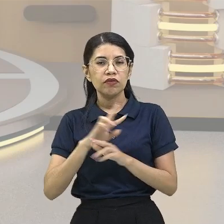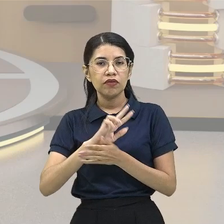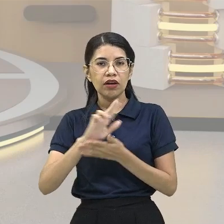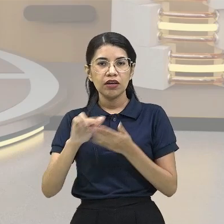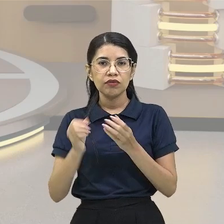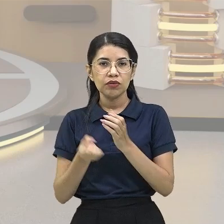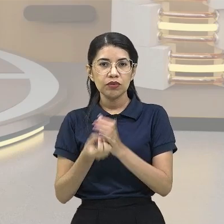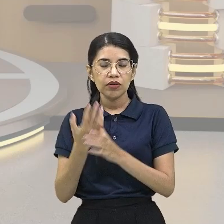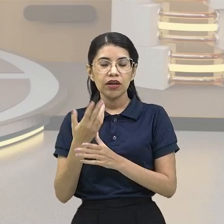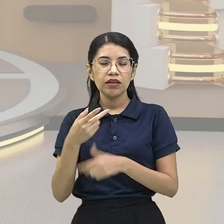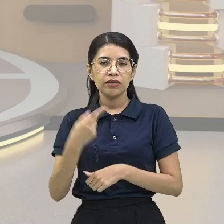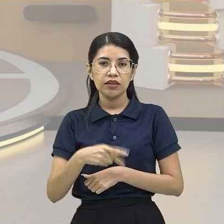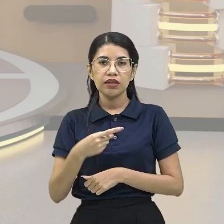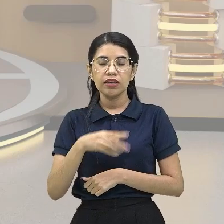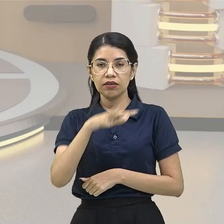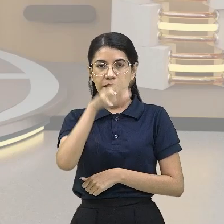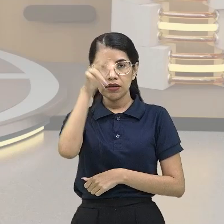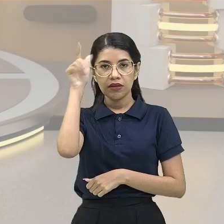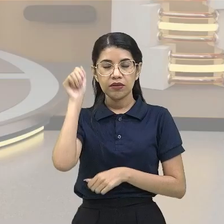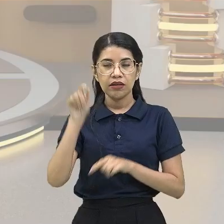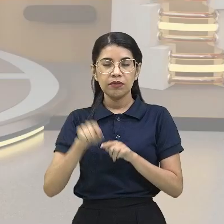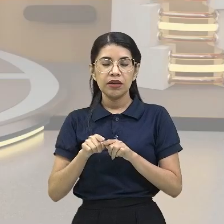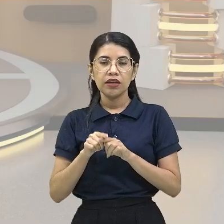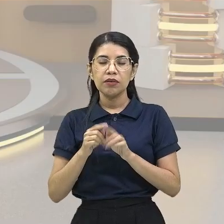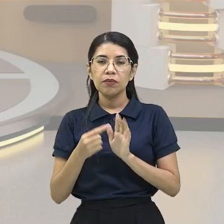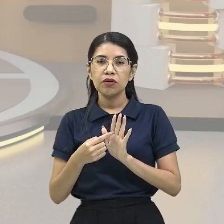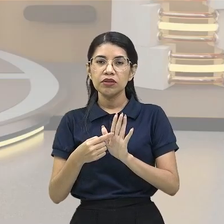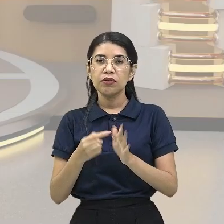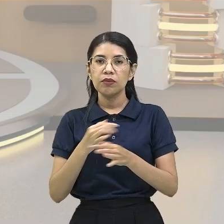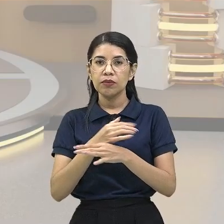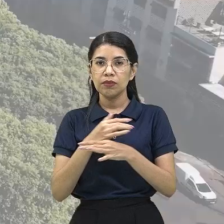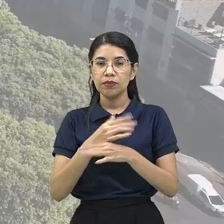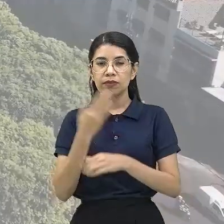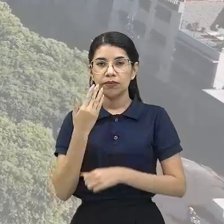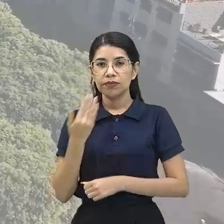momento, que marcam esse processo de urbanização, como a gente vai ver no nosso vídeo.